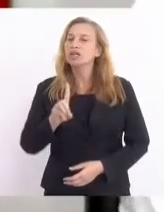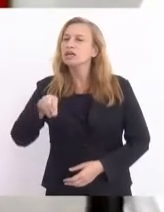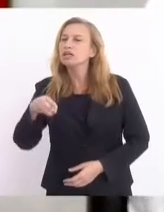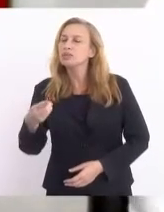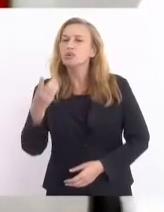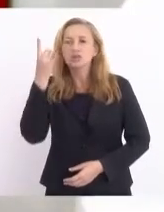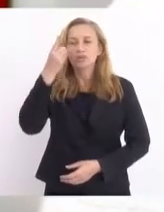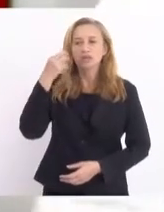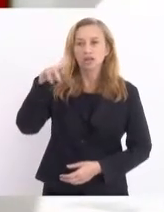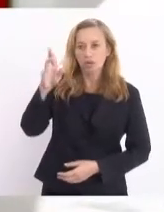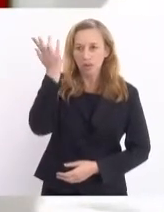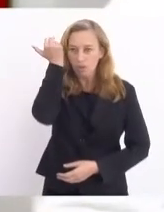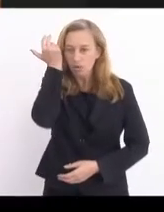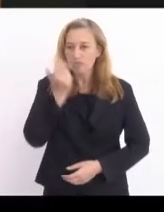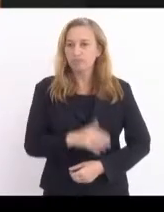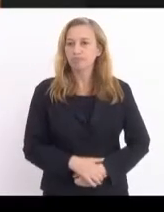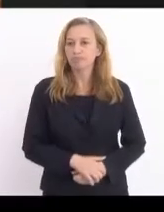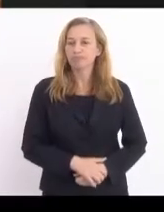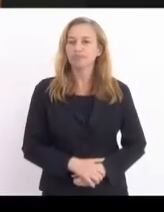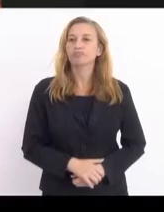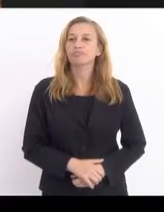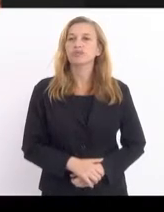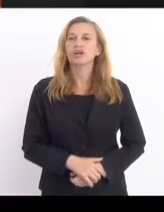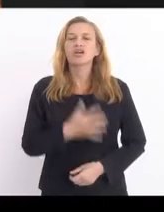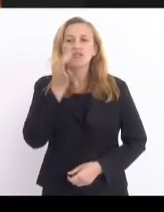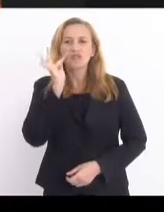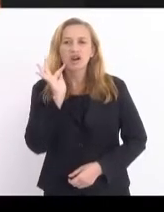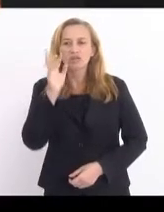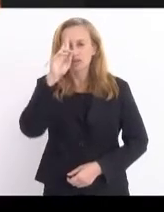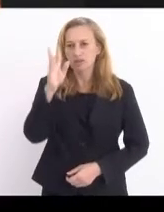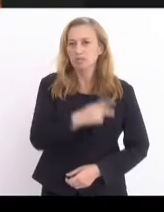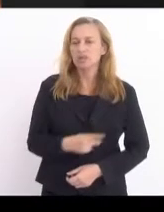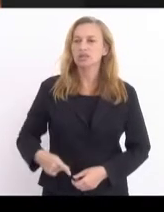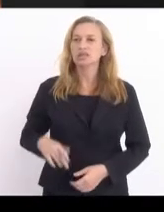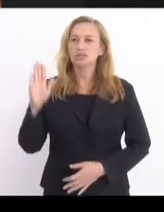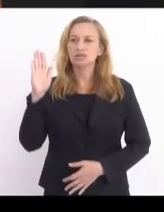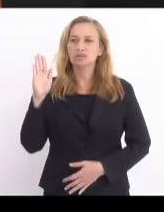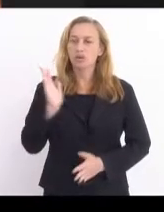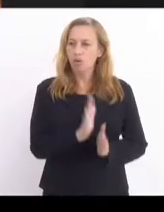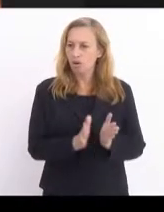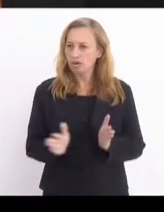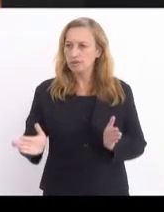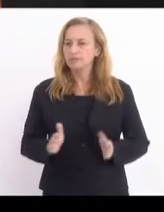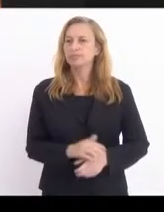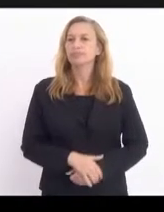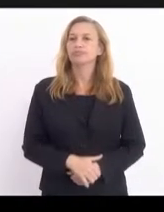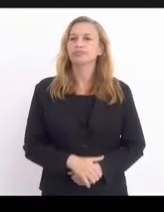deputado Eliomar. Flávio Serafini, presidente, por favor. Questão de ordem.